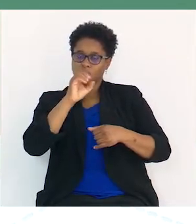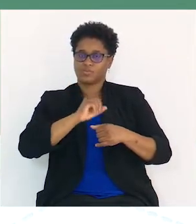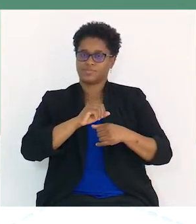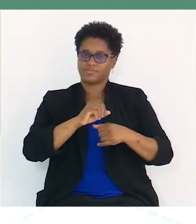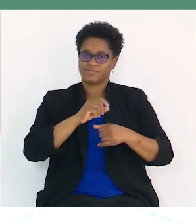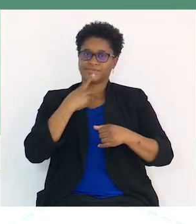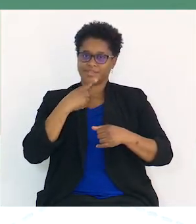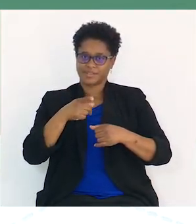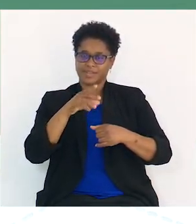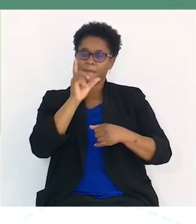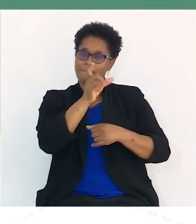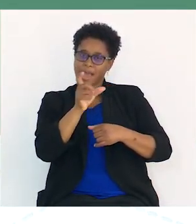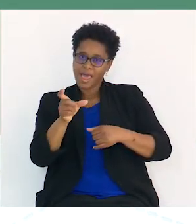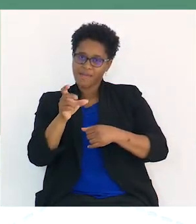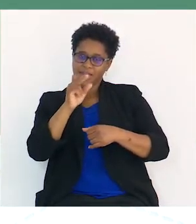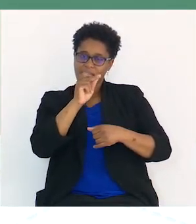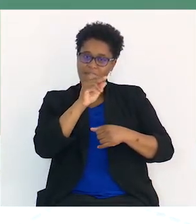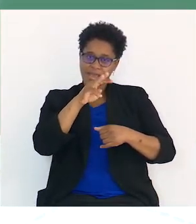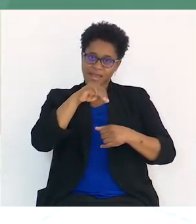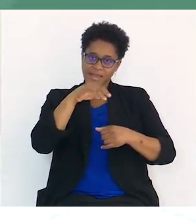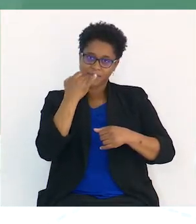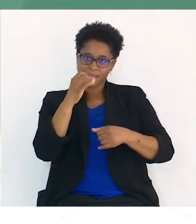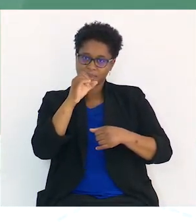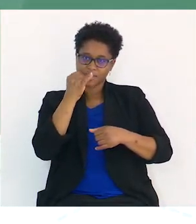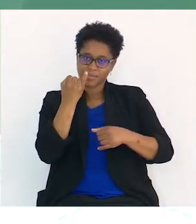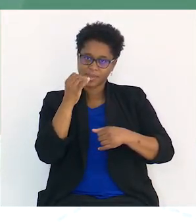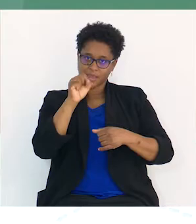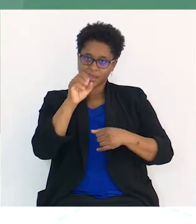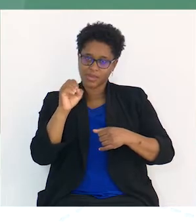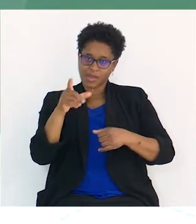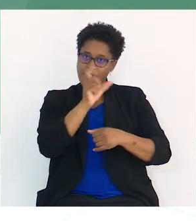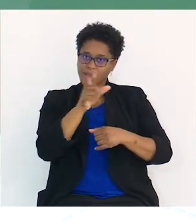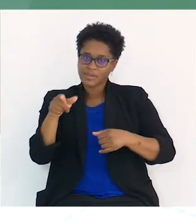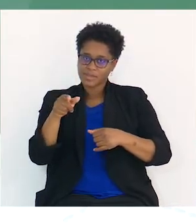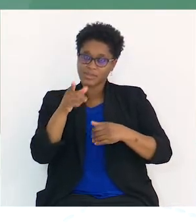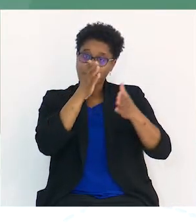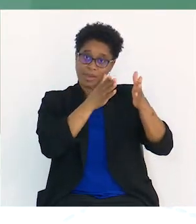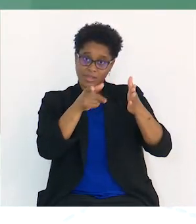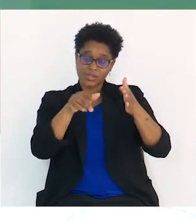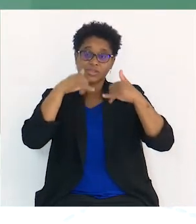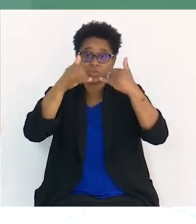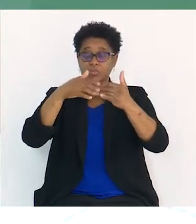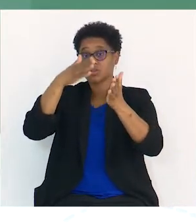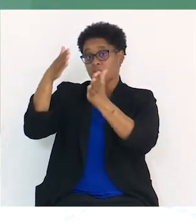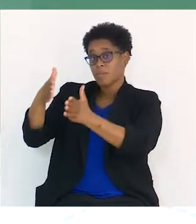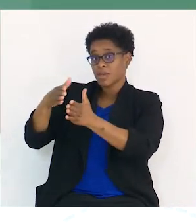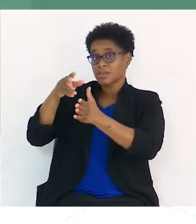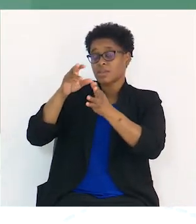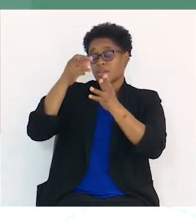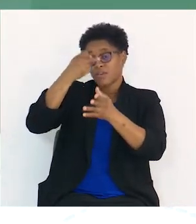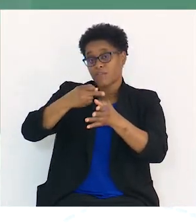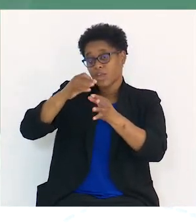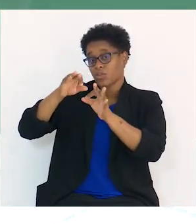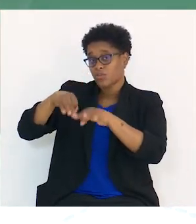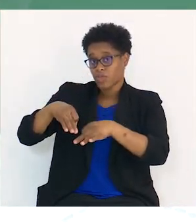Ok? Então, a palavra amigo. Então, a palavra tem radical e depois tem essa partícula que fica para o fim.